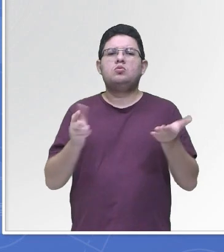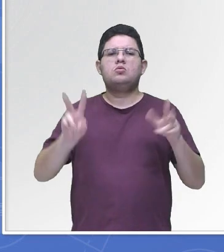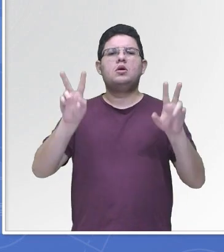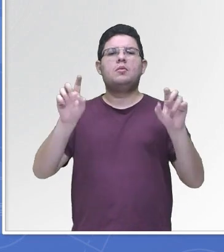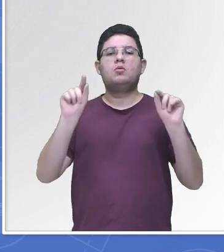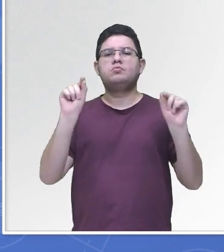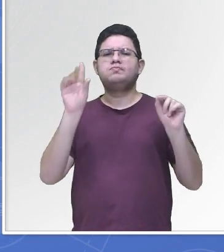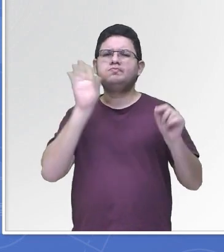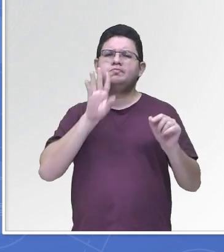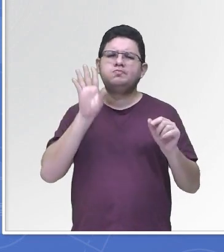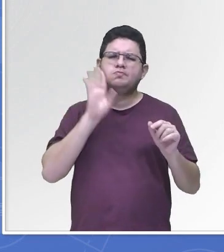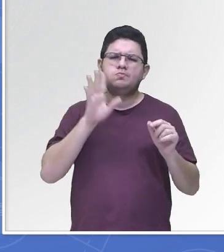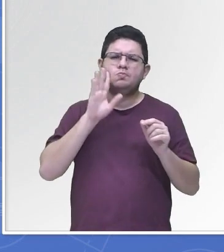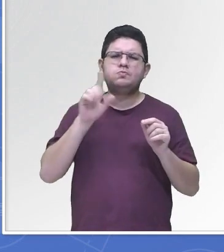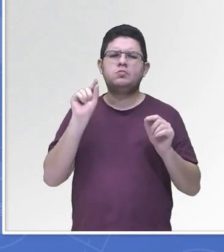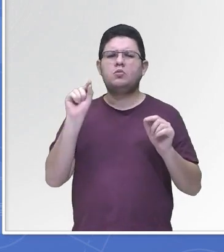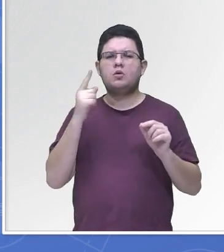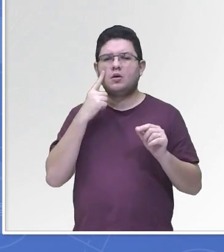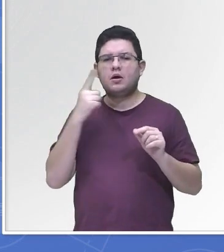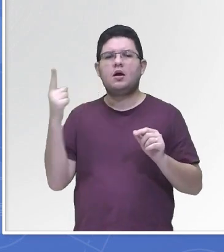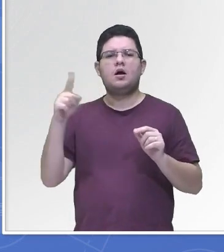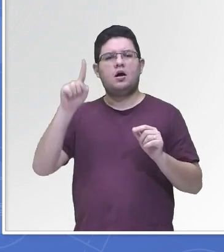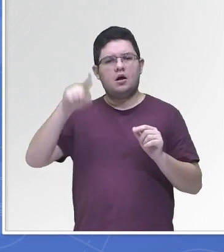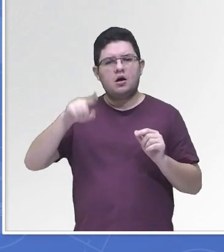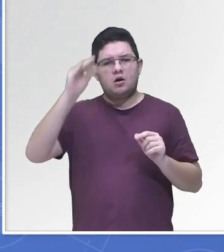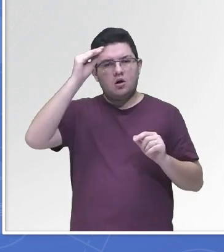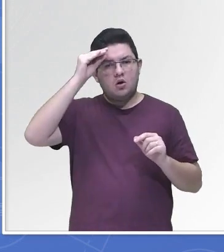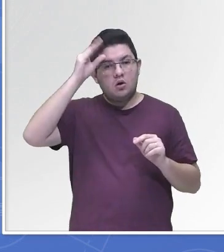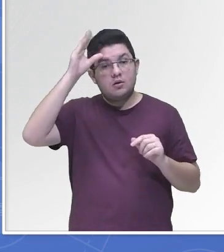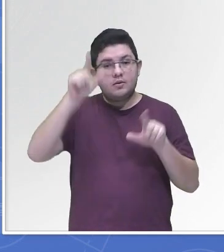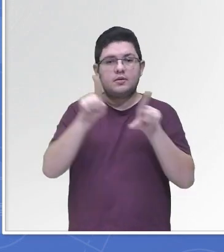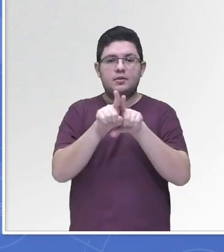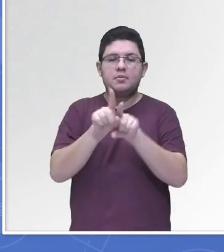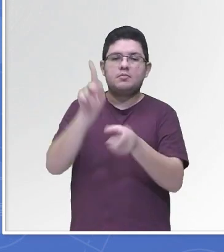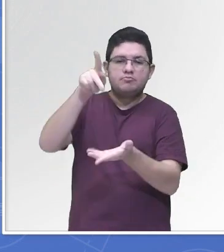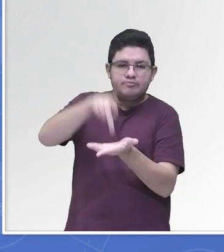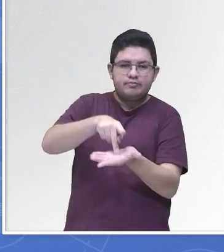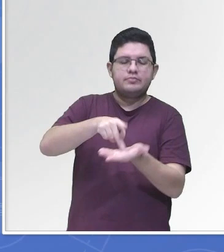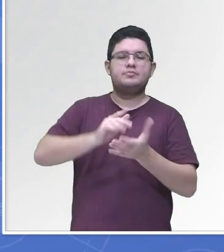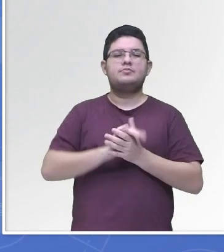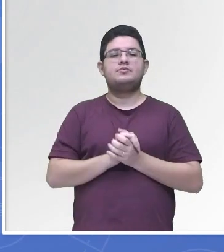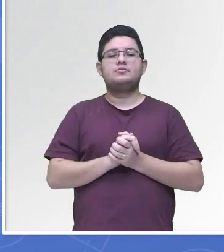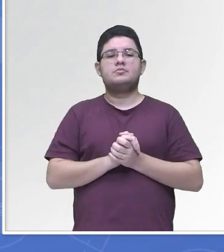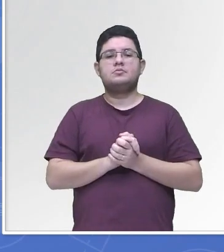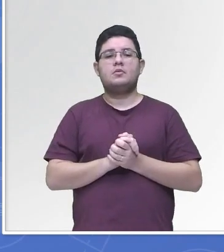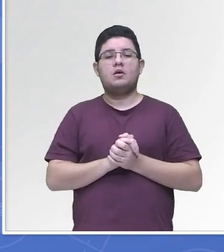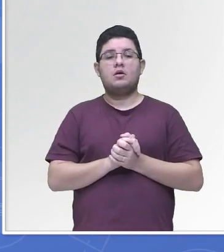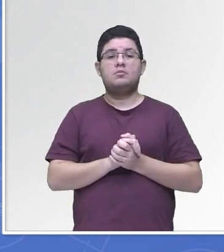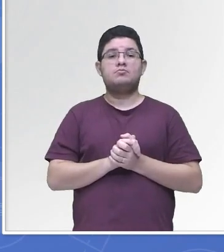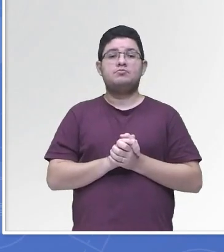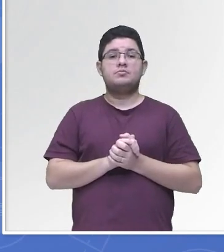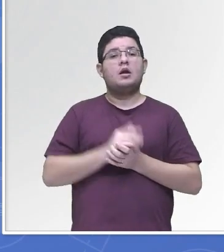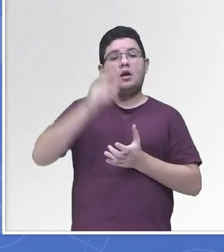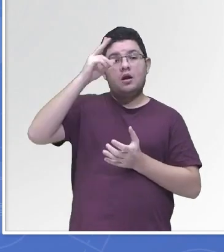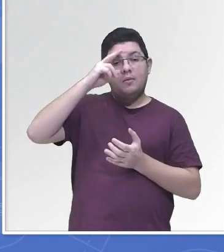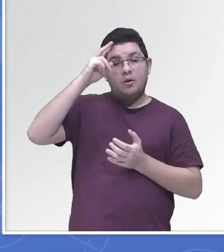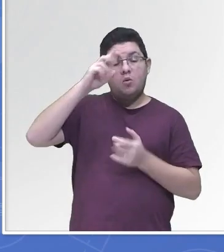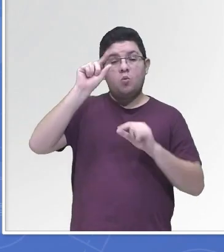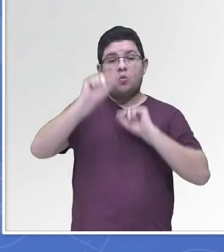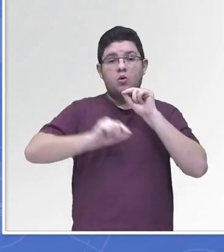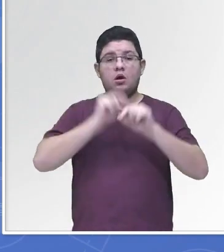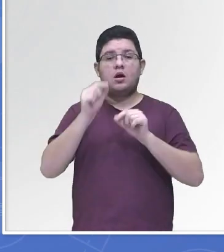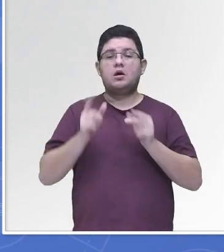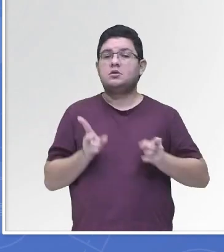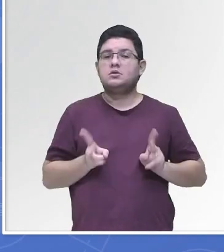conhecimento e realidade. Na verdade, o que a gente vai fazer? Nós vamos dar continuidade a esse processo que nós chamamos de